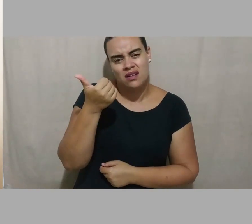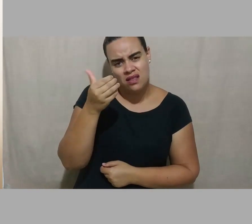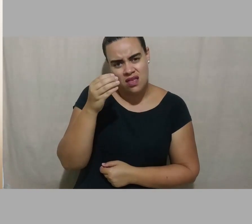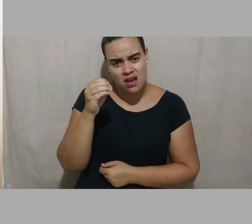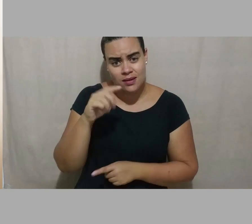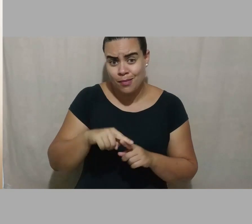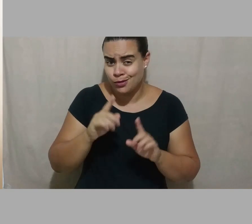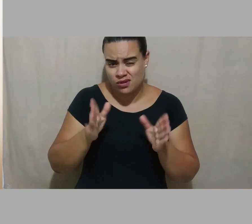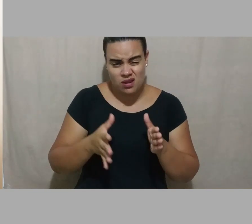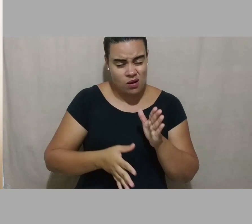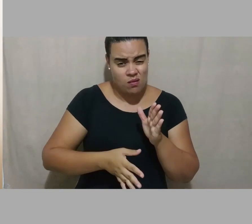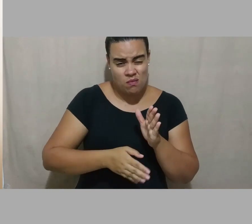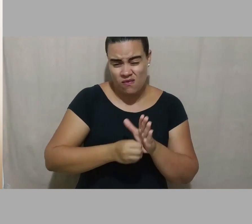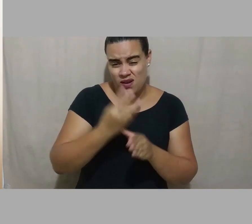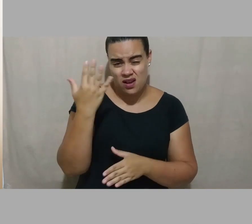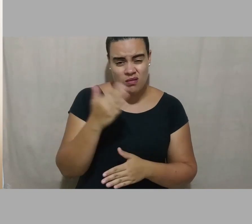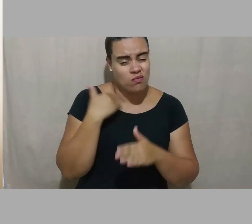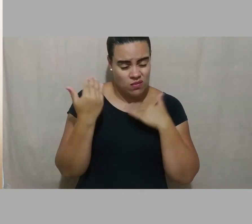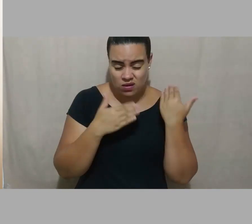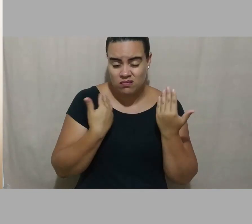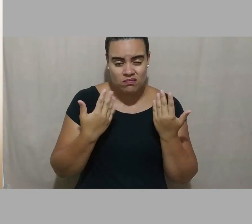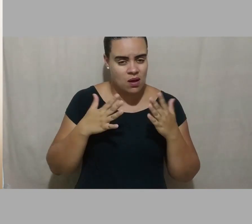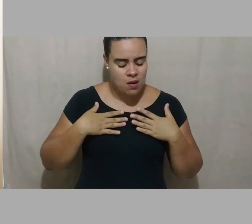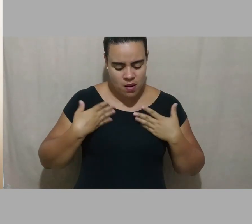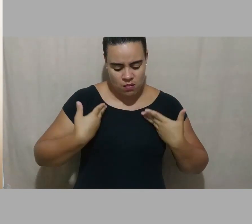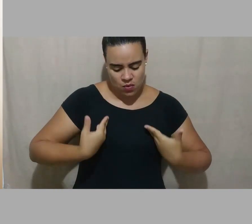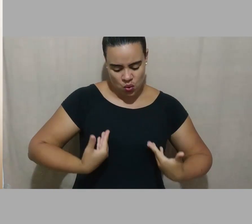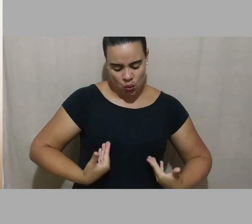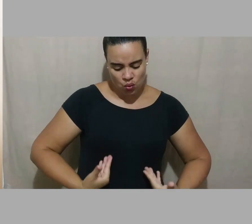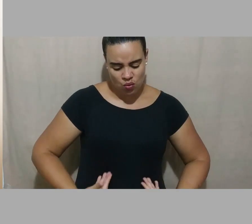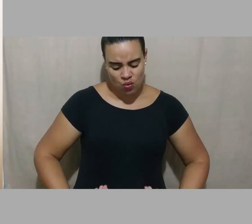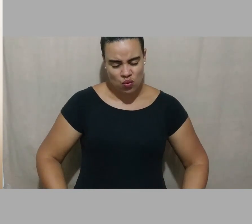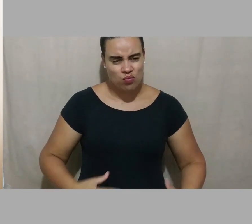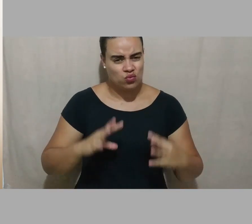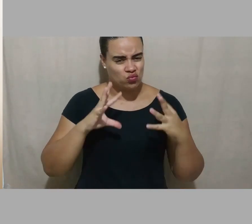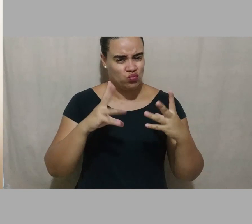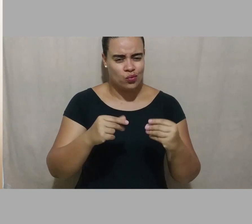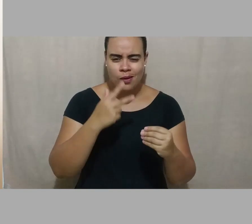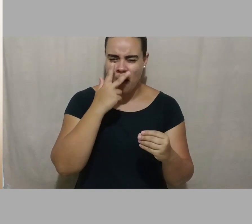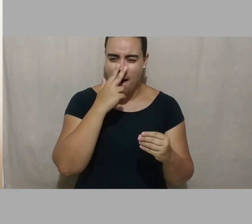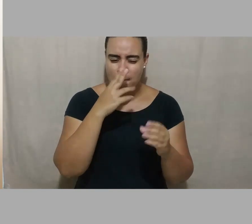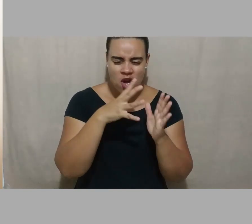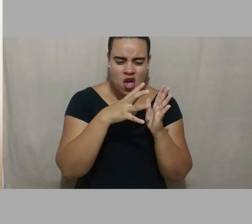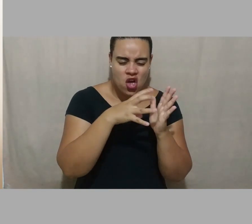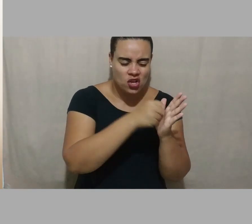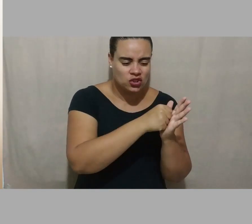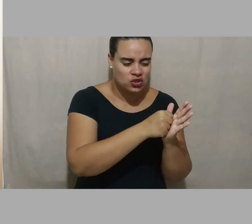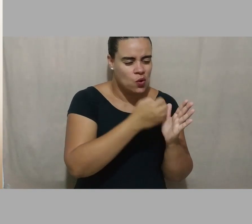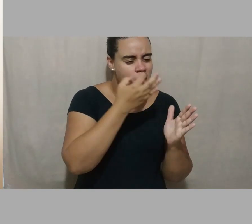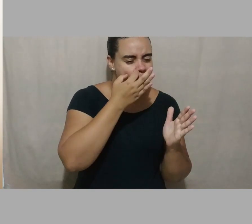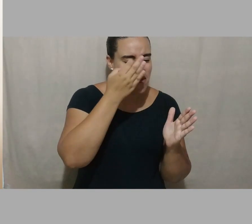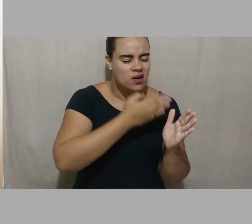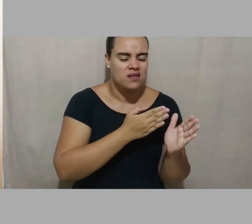idade, mas eu já tinha sido morta milhões de vezes. Todo o meu corpo se tornou um imenso registro